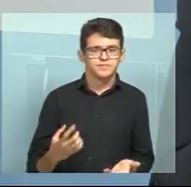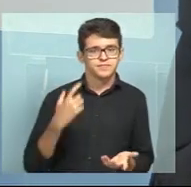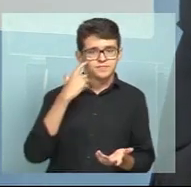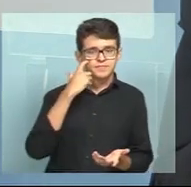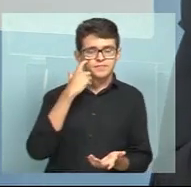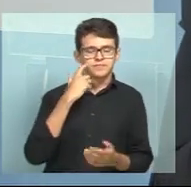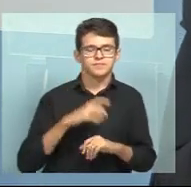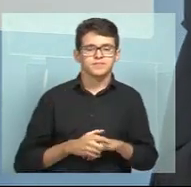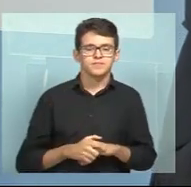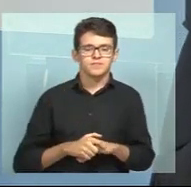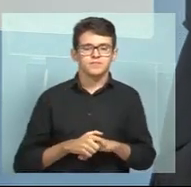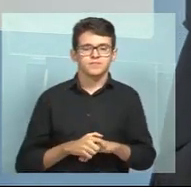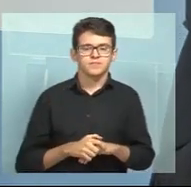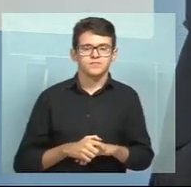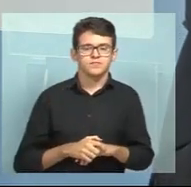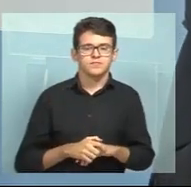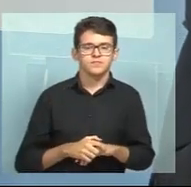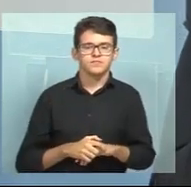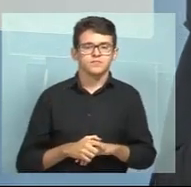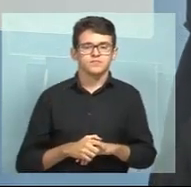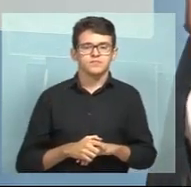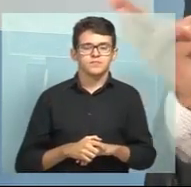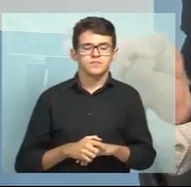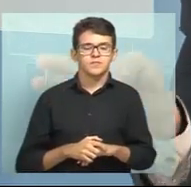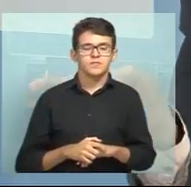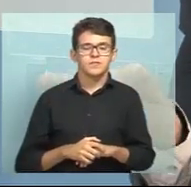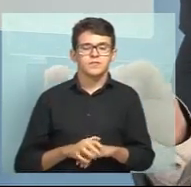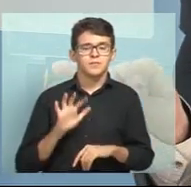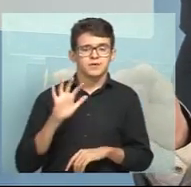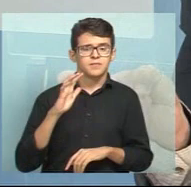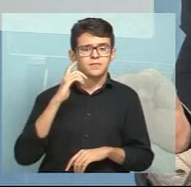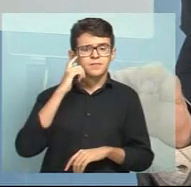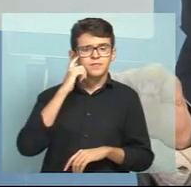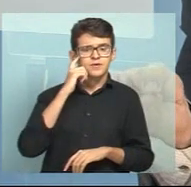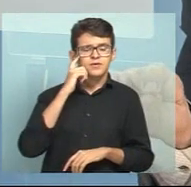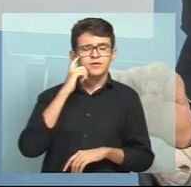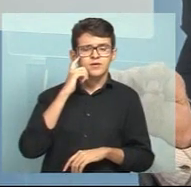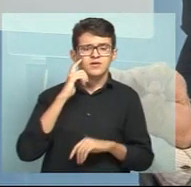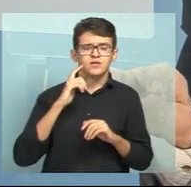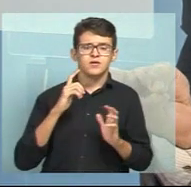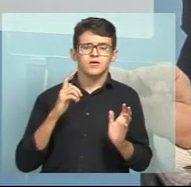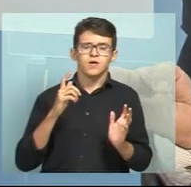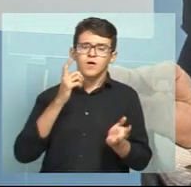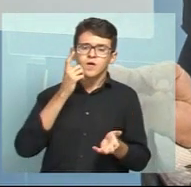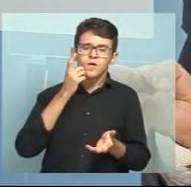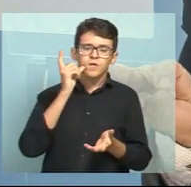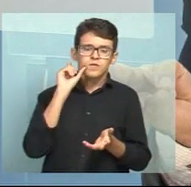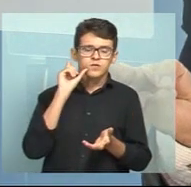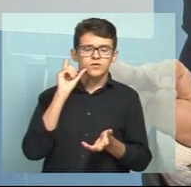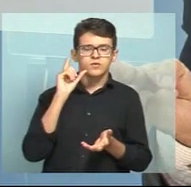criou. Mas isso foi destruído nessa decisão